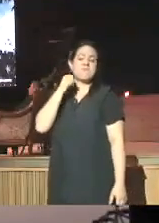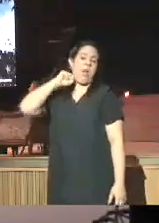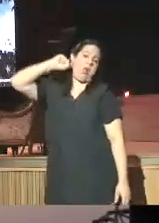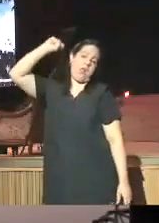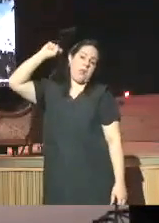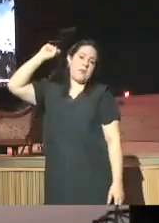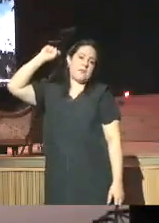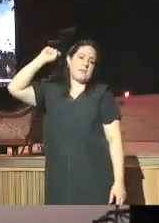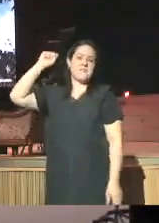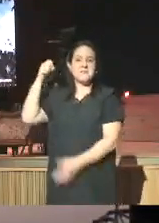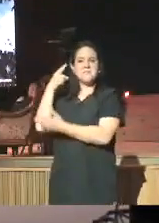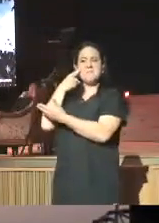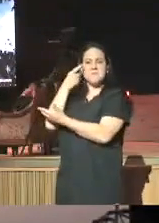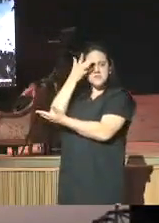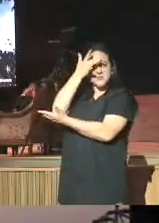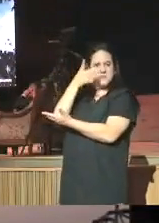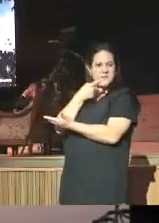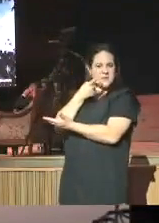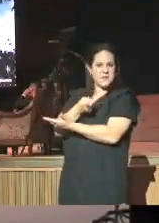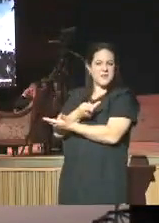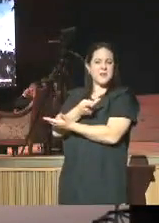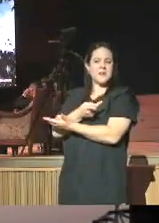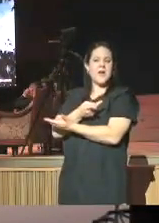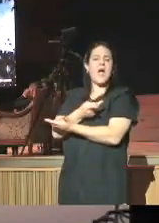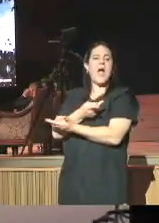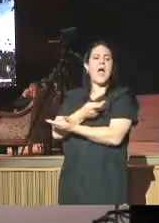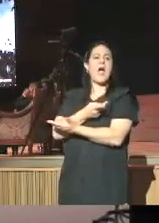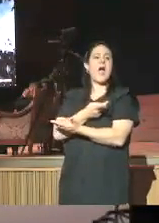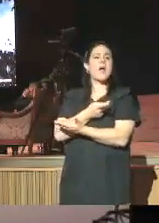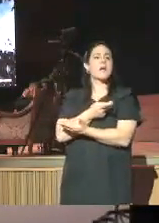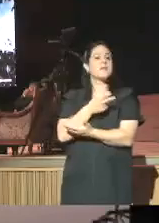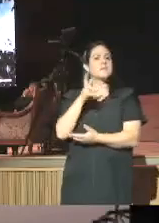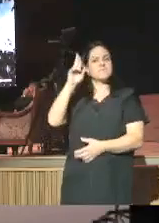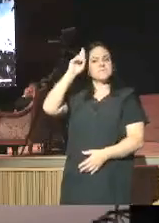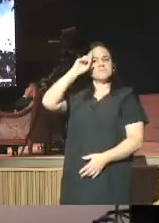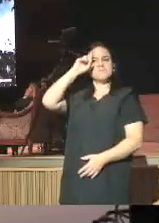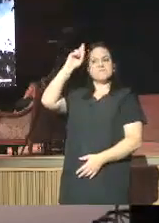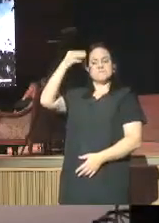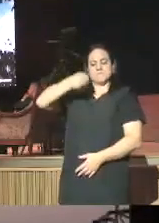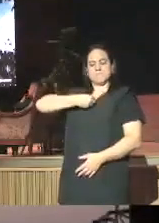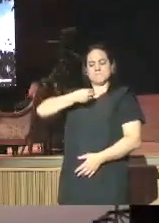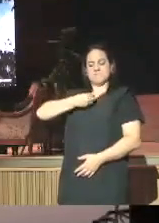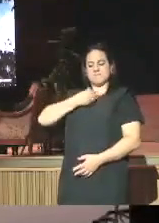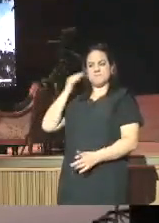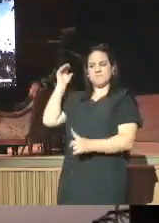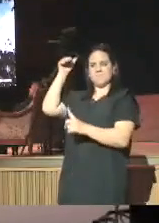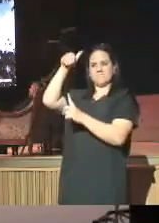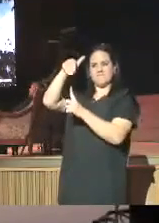acabou de ouvir e de repente o senhor entra na vida daquela pessoa e l dá a